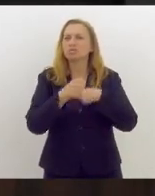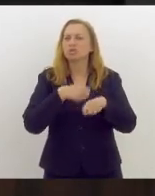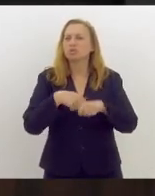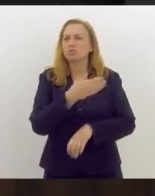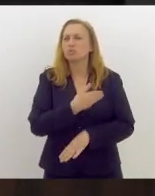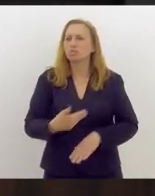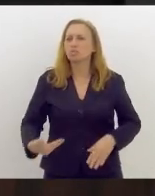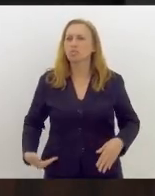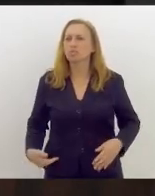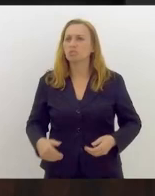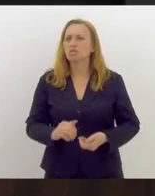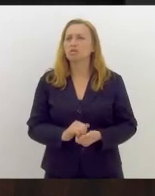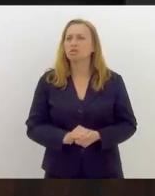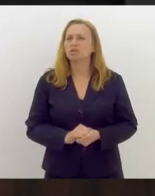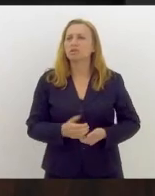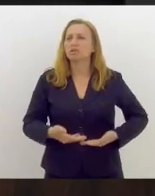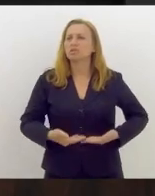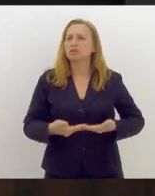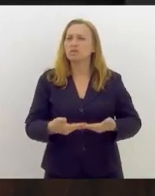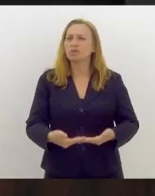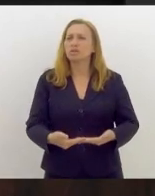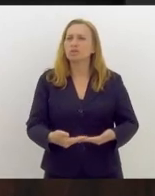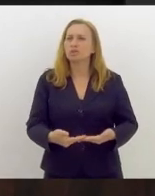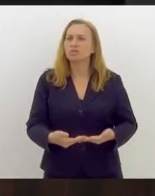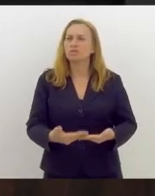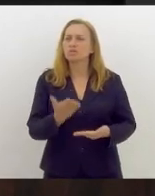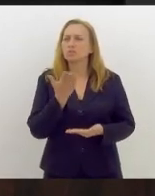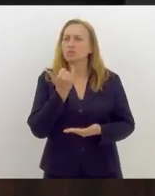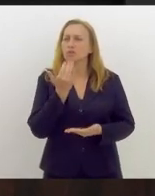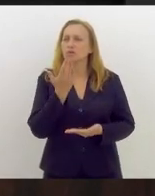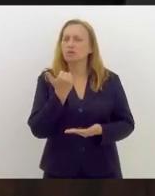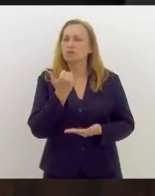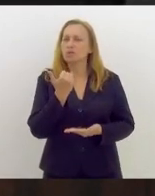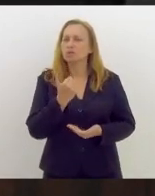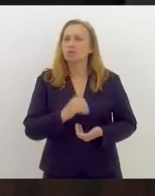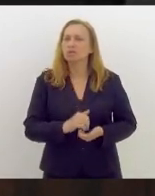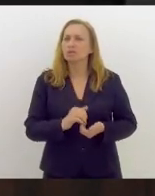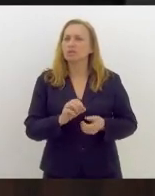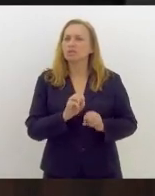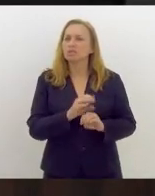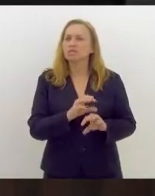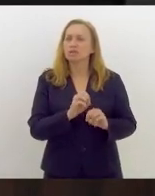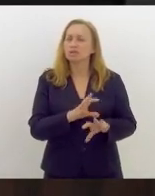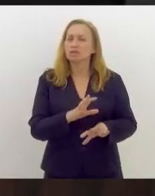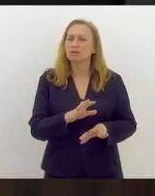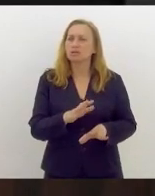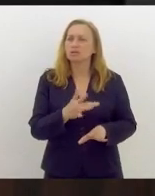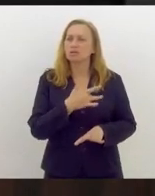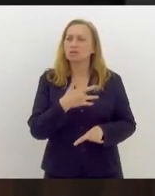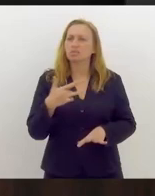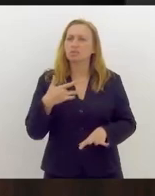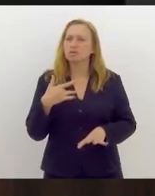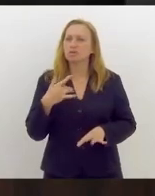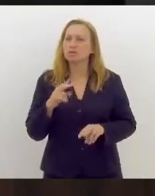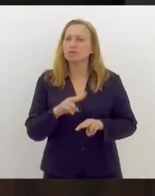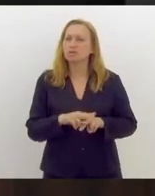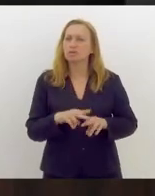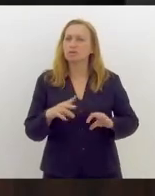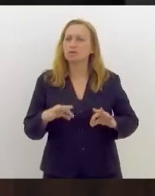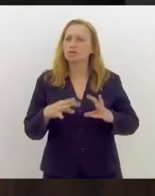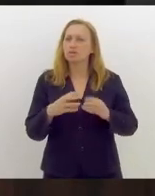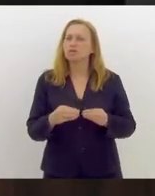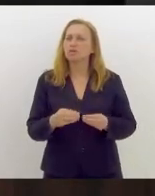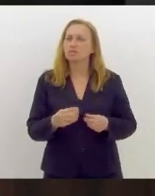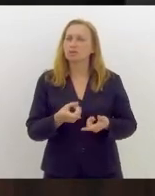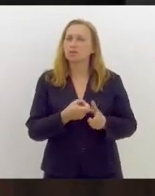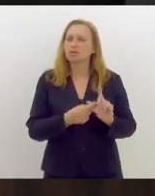que ofereçam alimentação incluindo as unidades da educação saúde penais devem possuir ao menos uma composteira